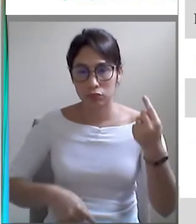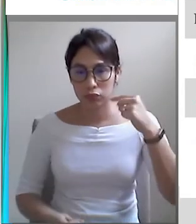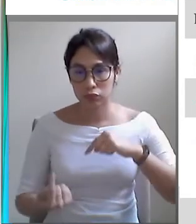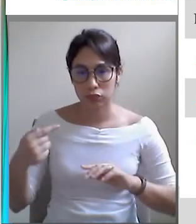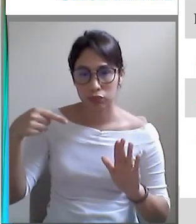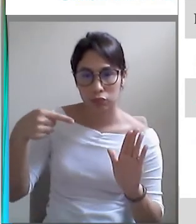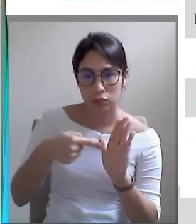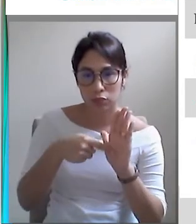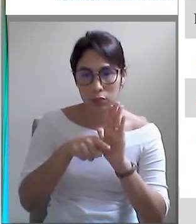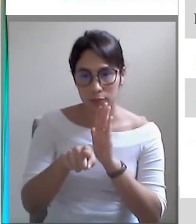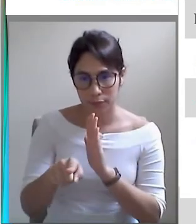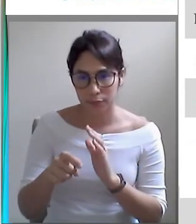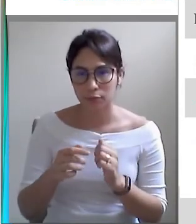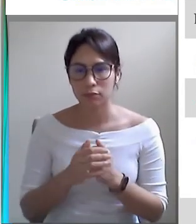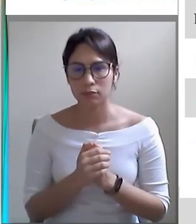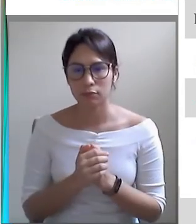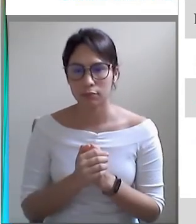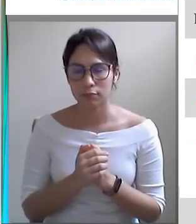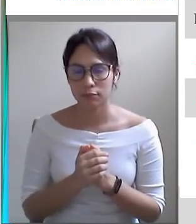relacionadas ao sistema imune.